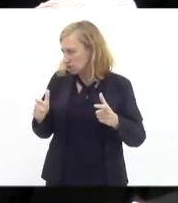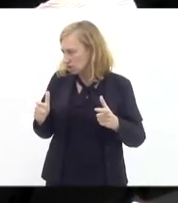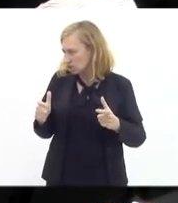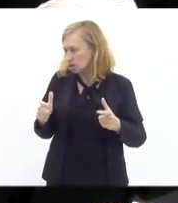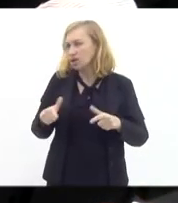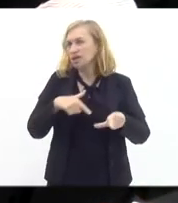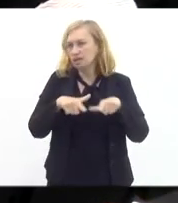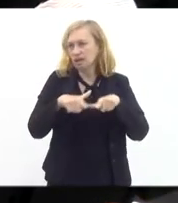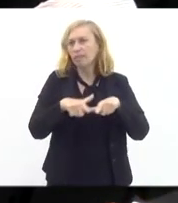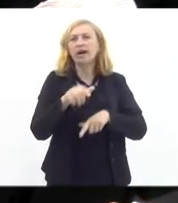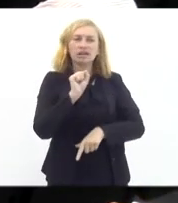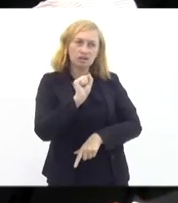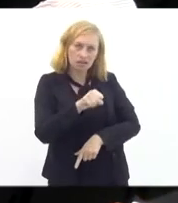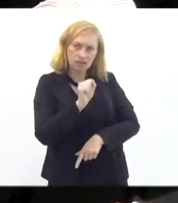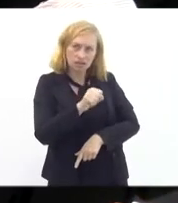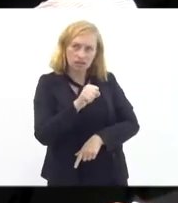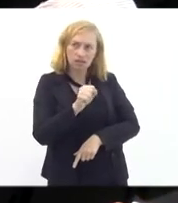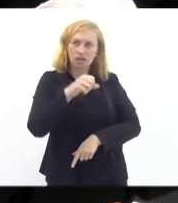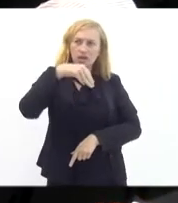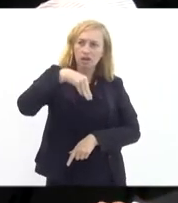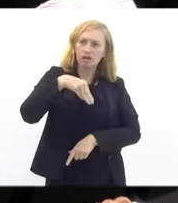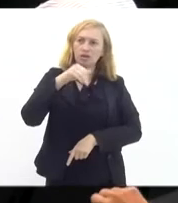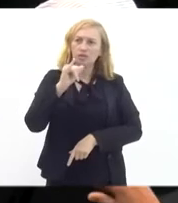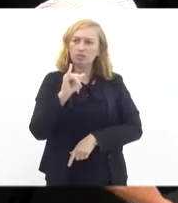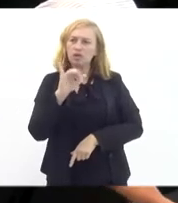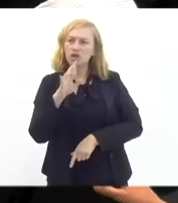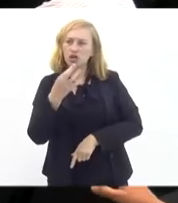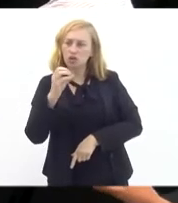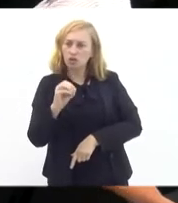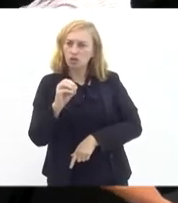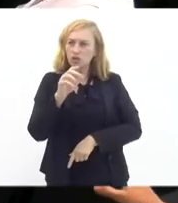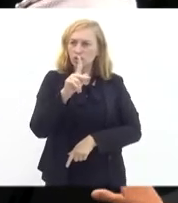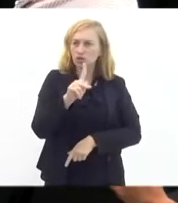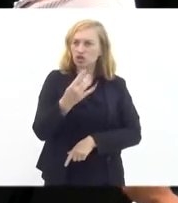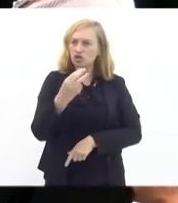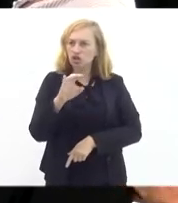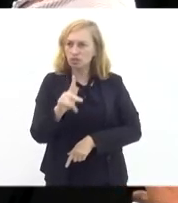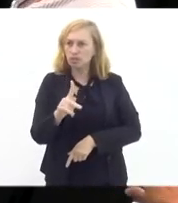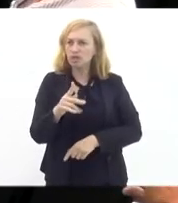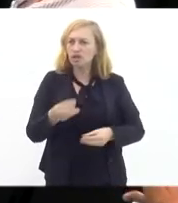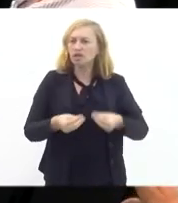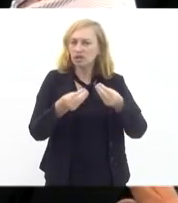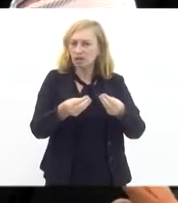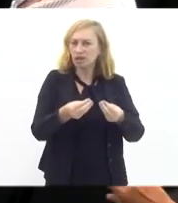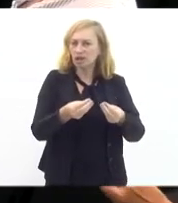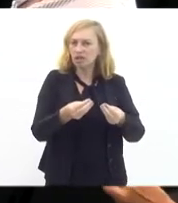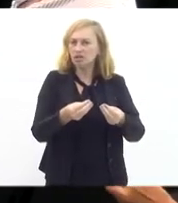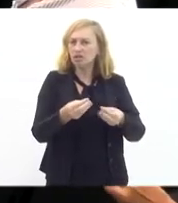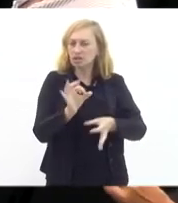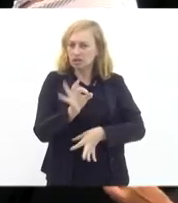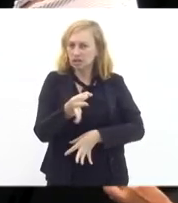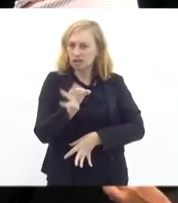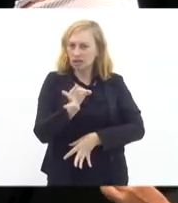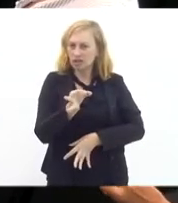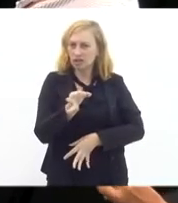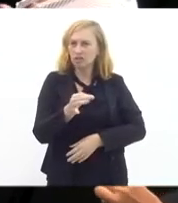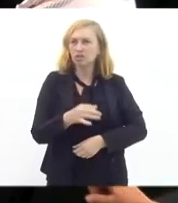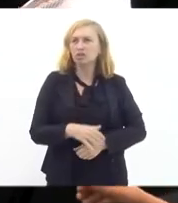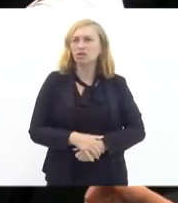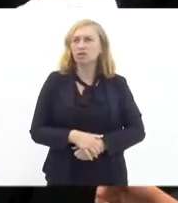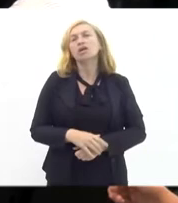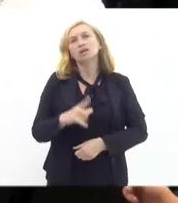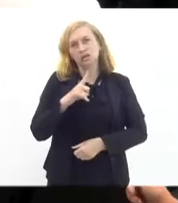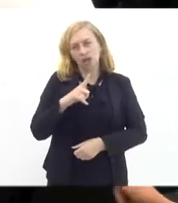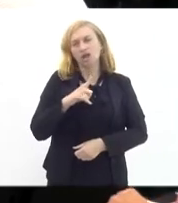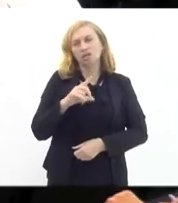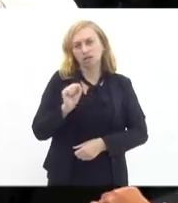a grande maioria trabalha assim, microchipa os filhotes, entregam direitinho, entendeu?